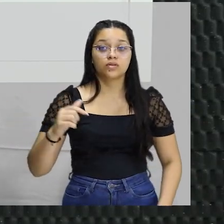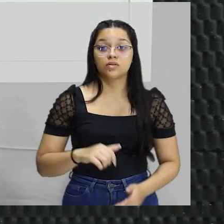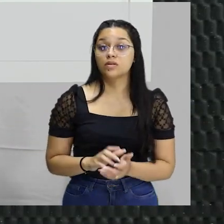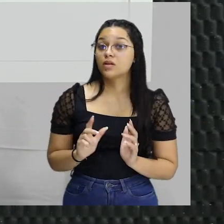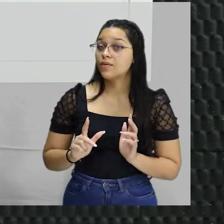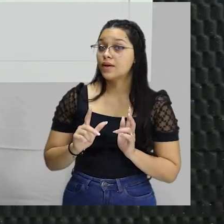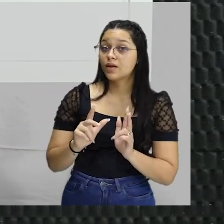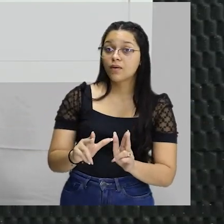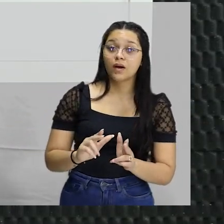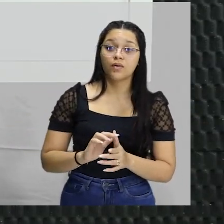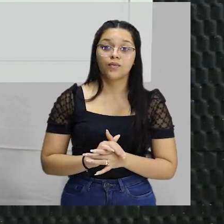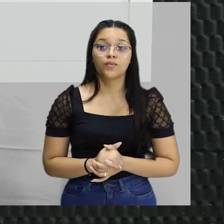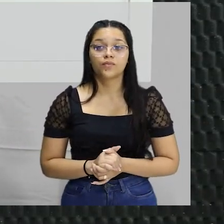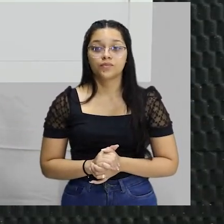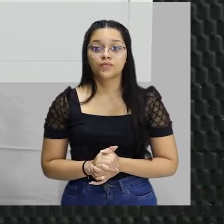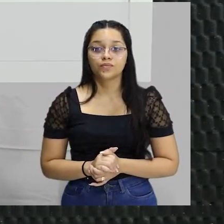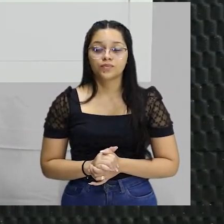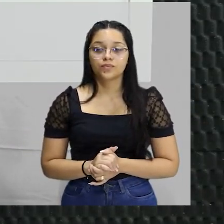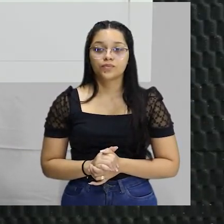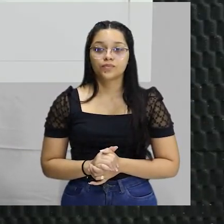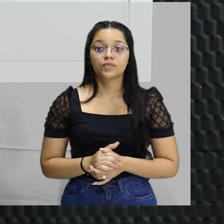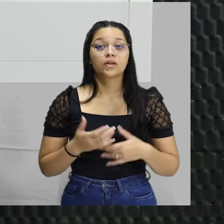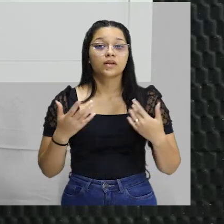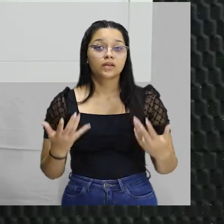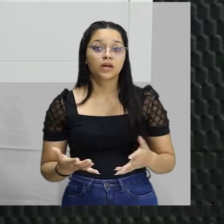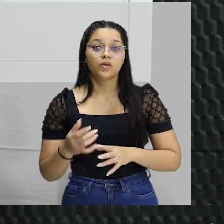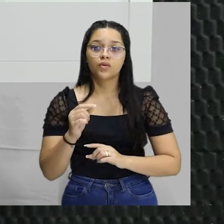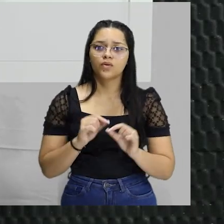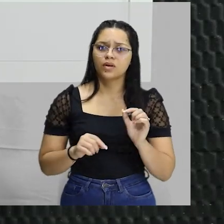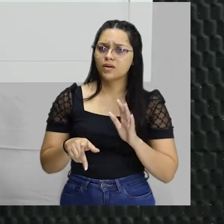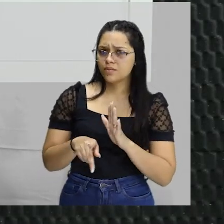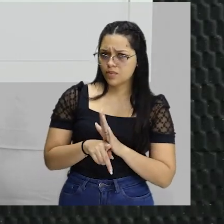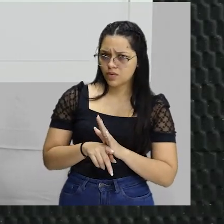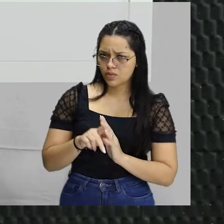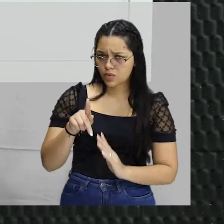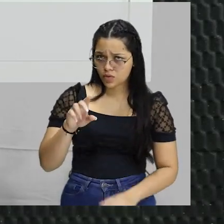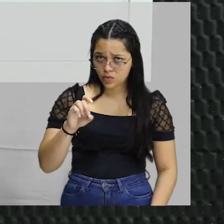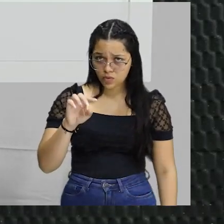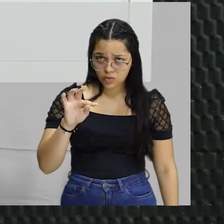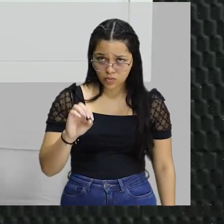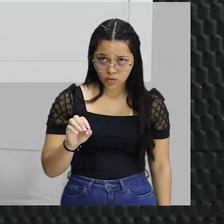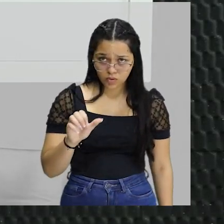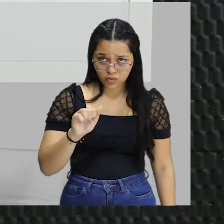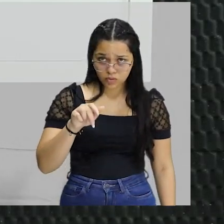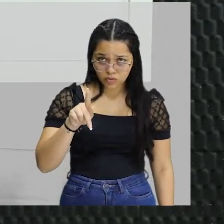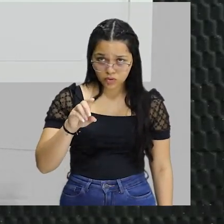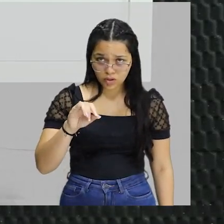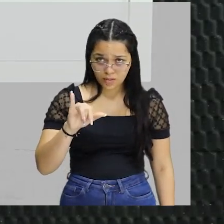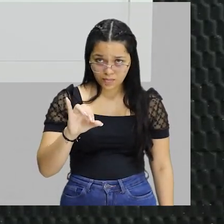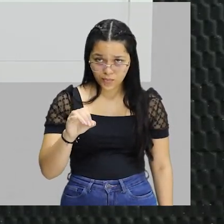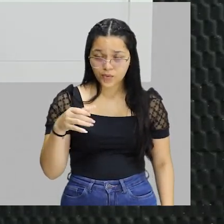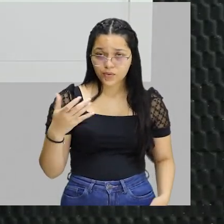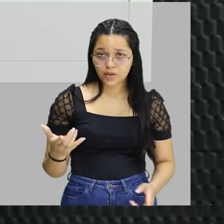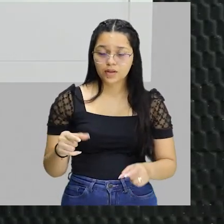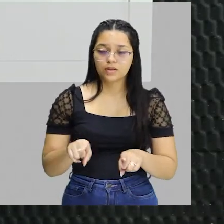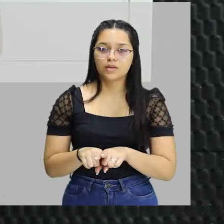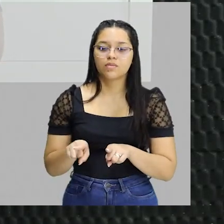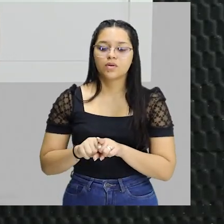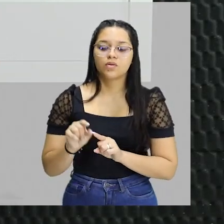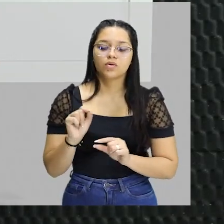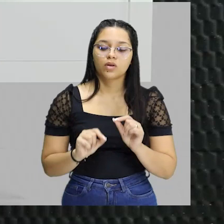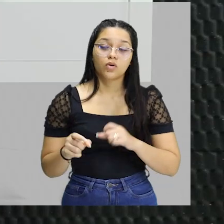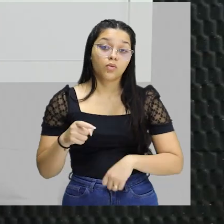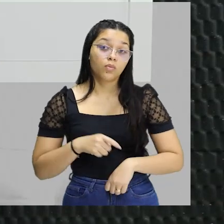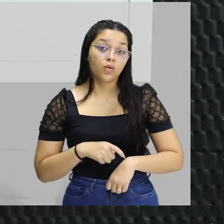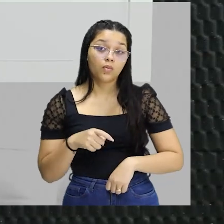iguais, certo? Então nós vamos pegar o ponto, nosso ponto de apoio é este aqui, inicial, e nós vamos fazer o